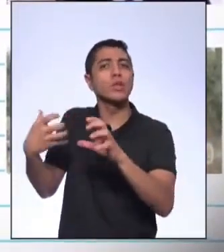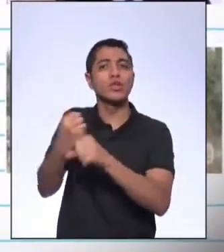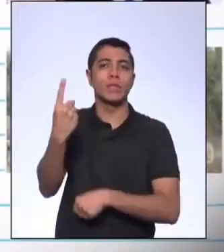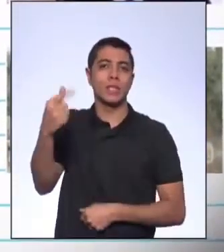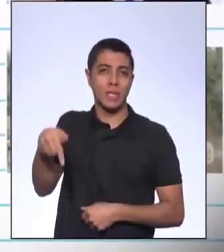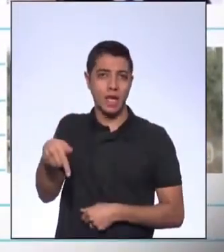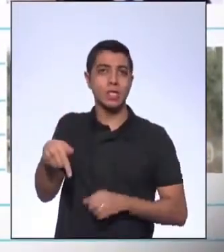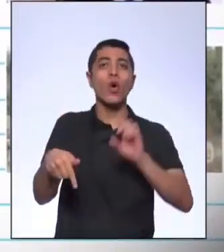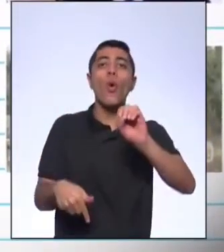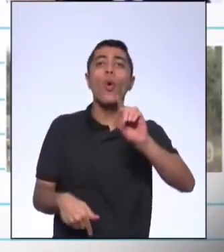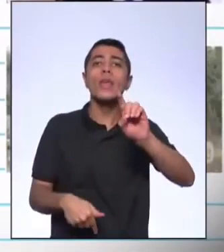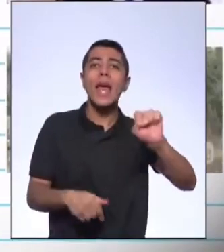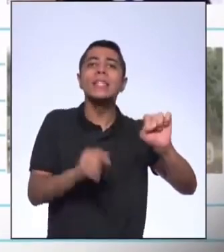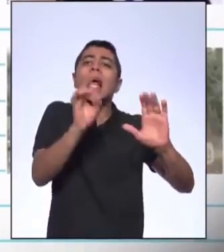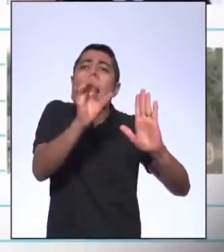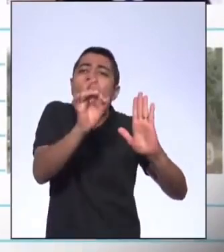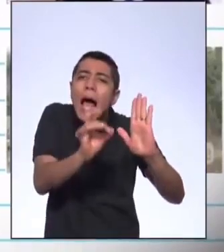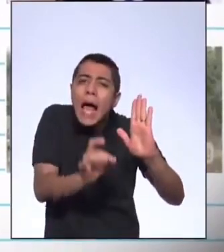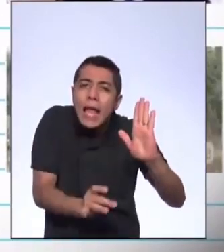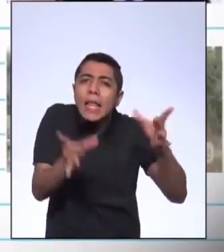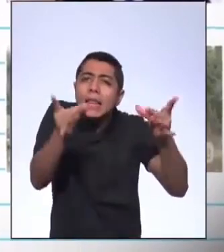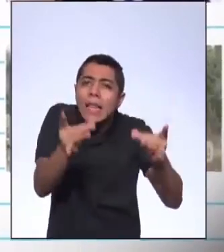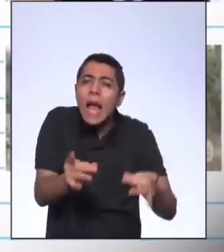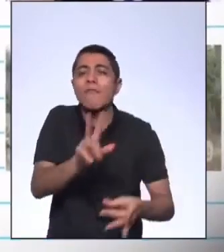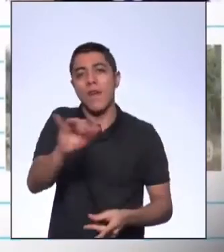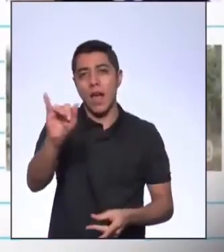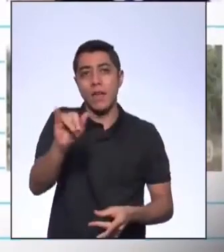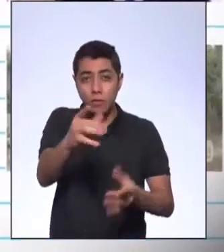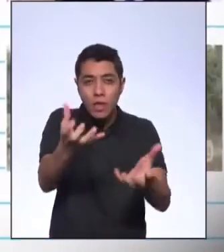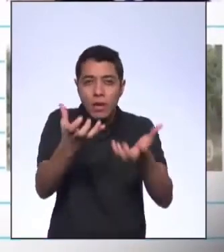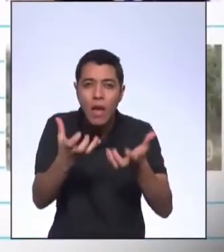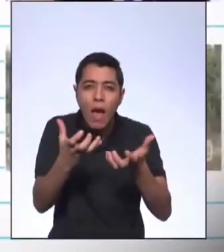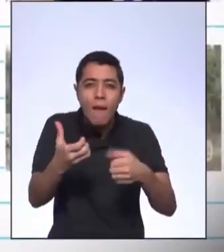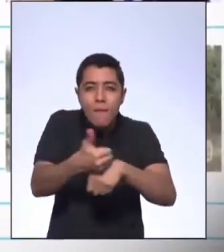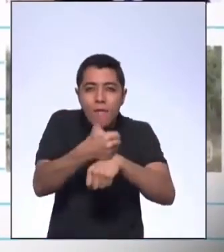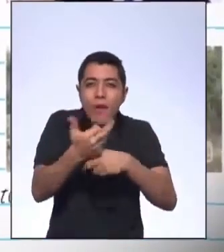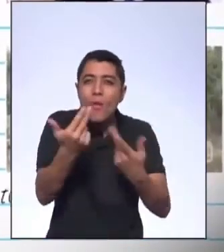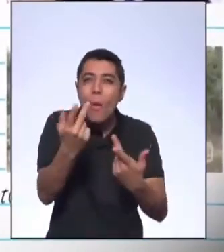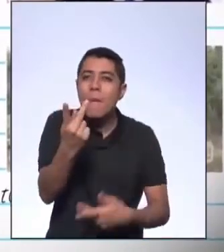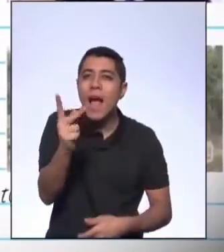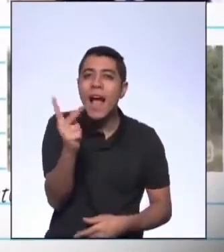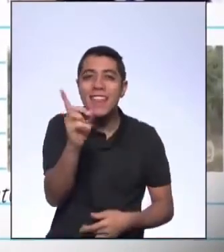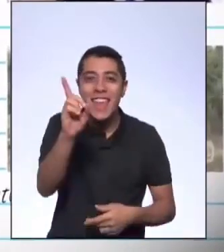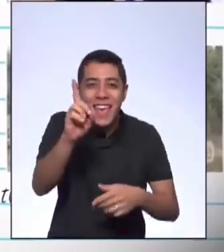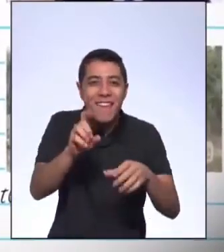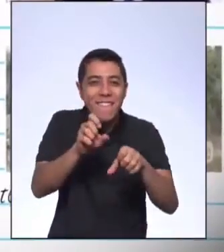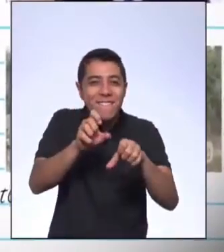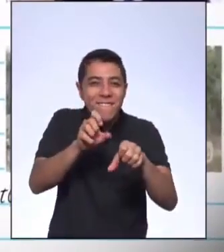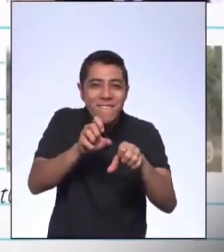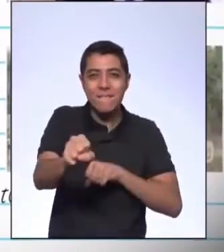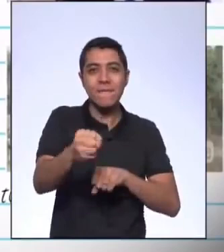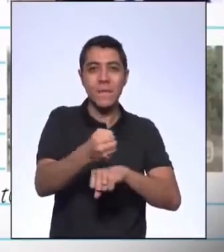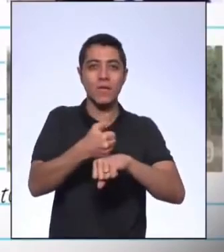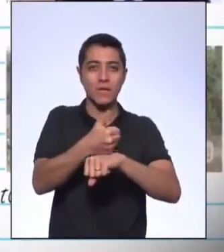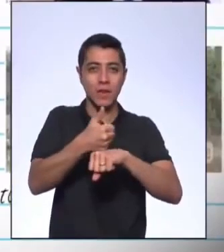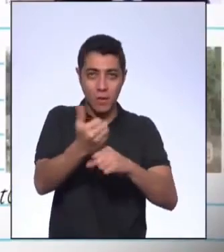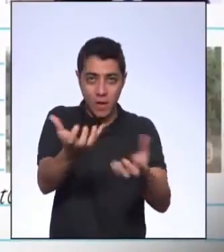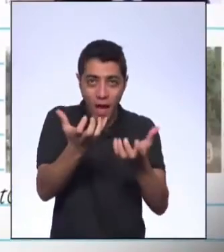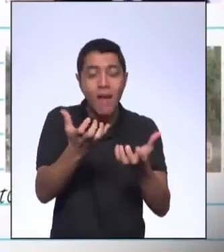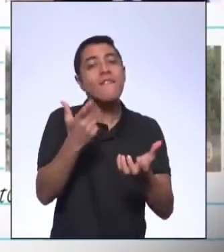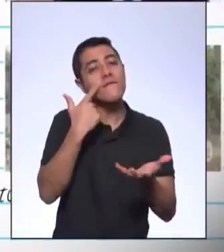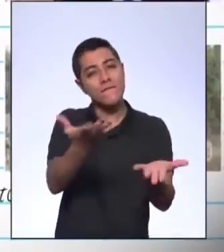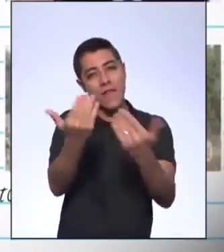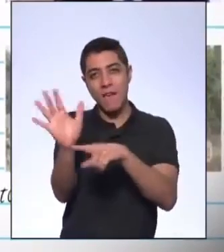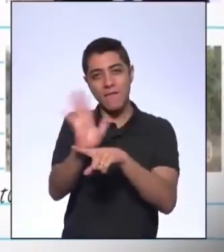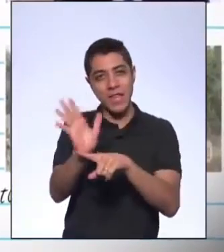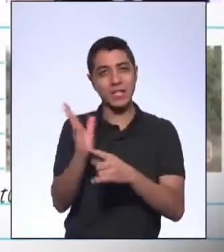objetivo detalhando cada um deles quer ficar phd no tema assista também o nosso vídeo sobre os indicadores de desenvolvimento sustentável